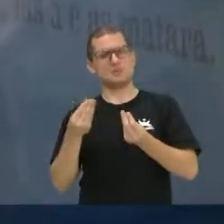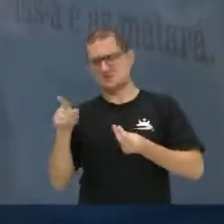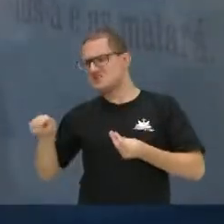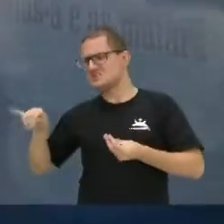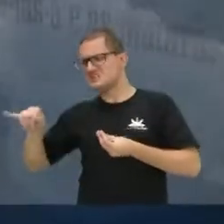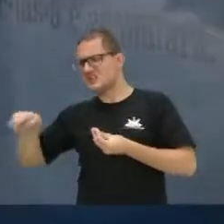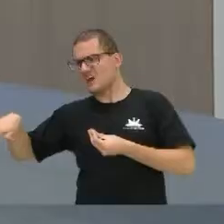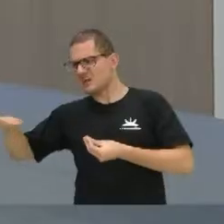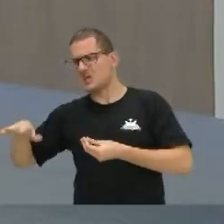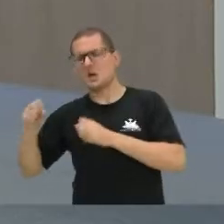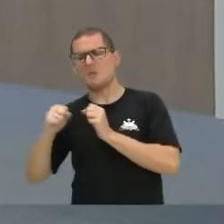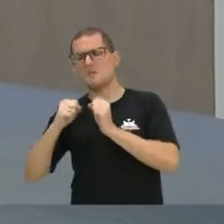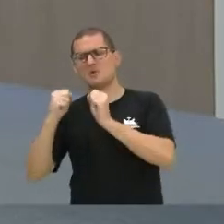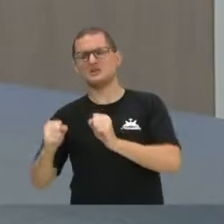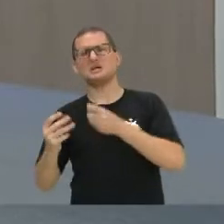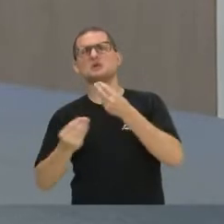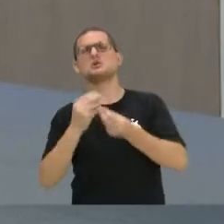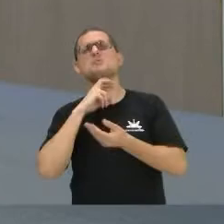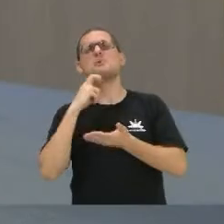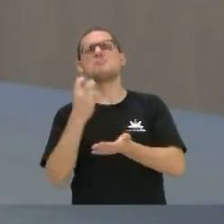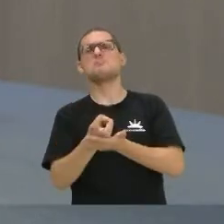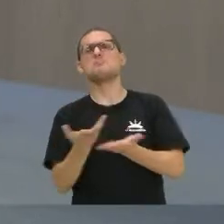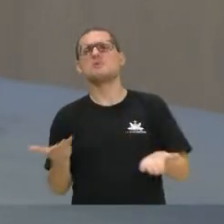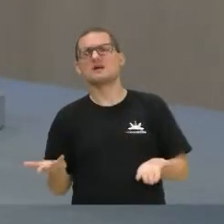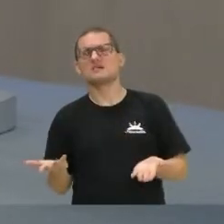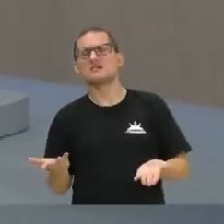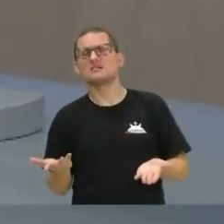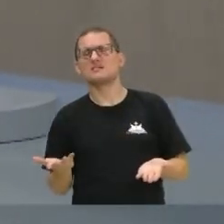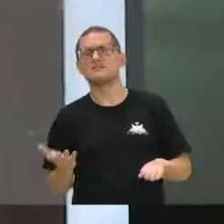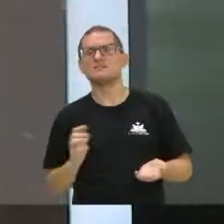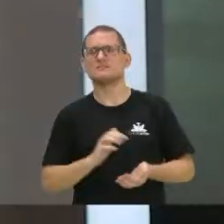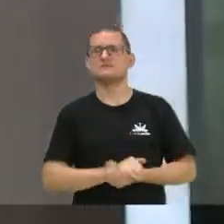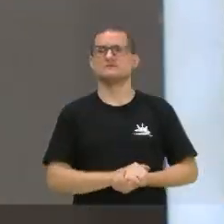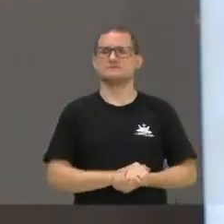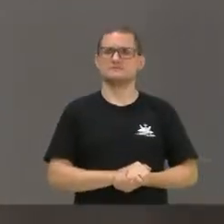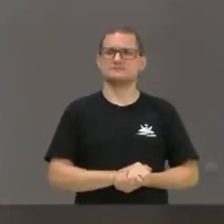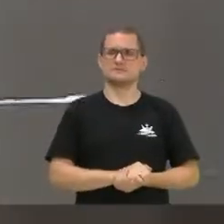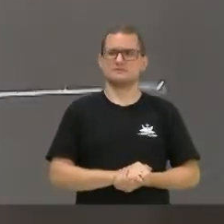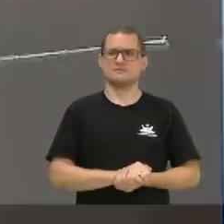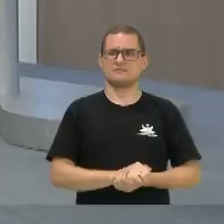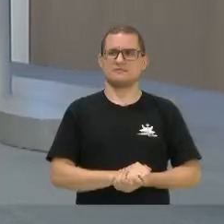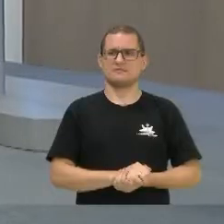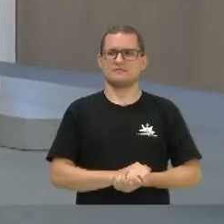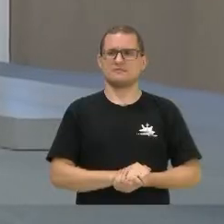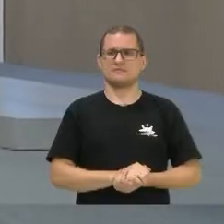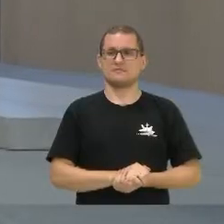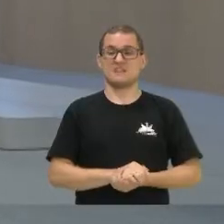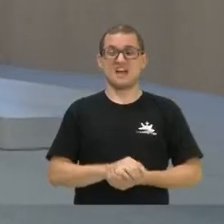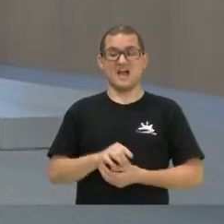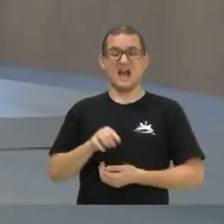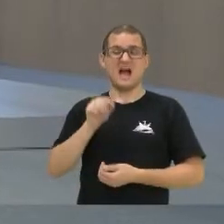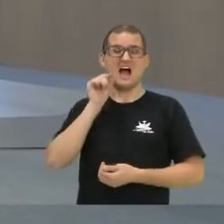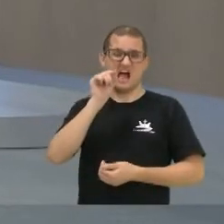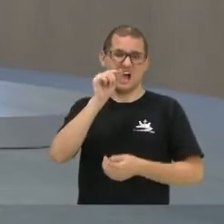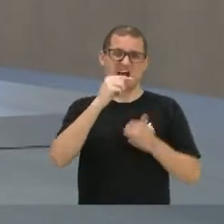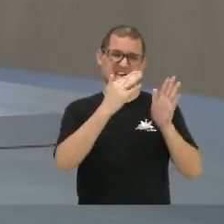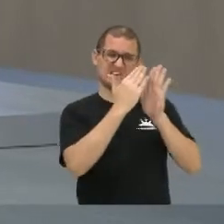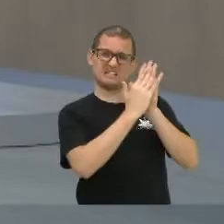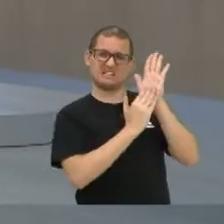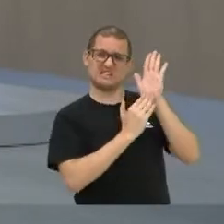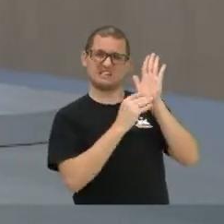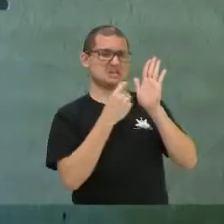poderoso e vamos devagar né e não descreve aqui qual é o